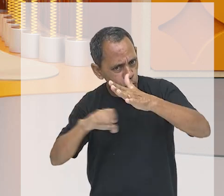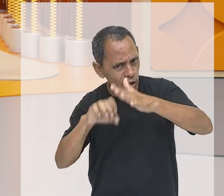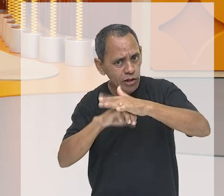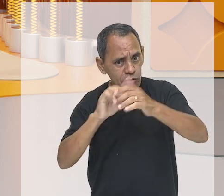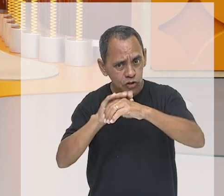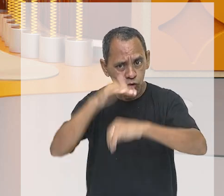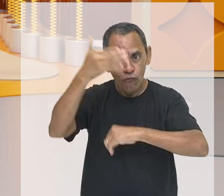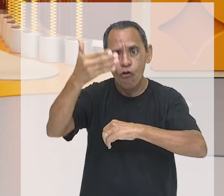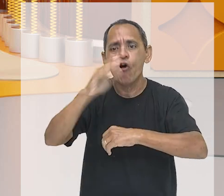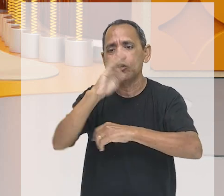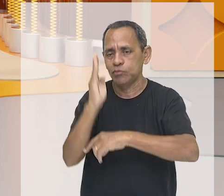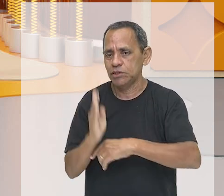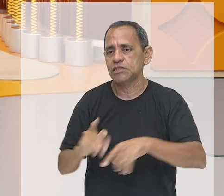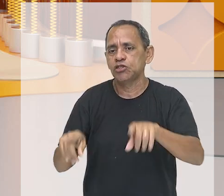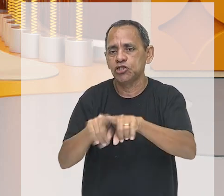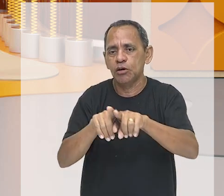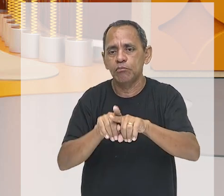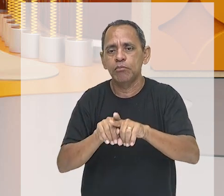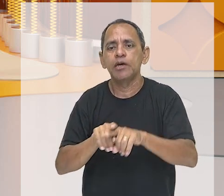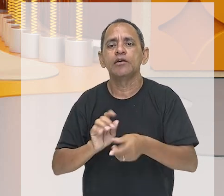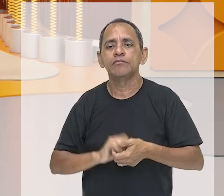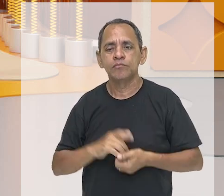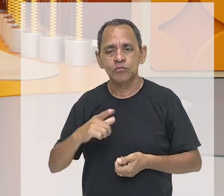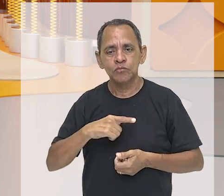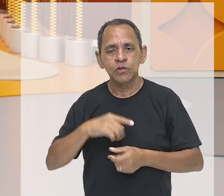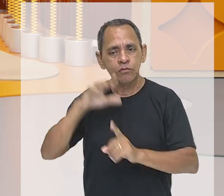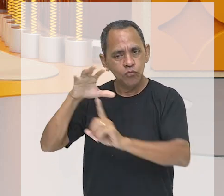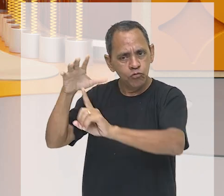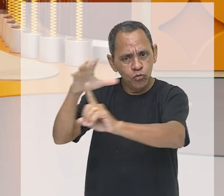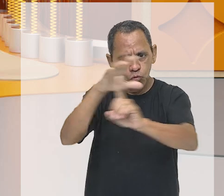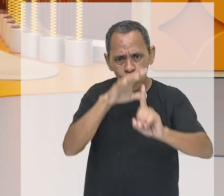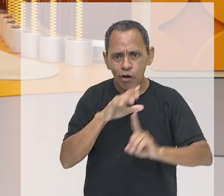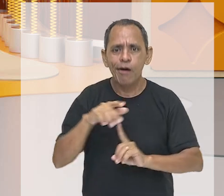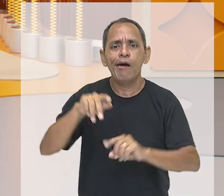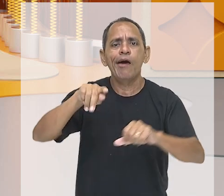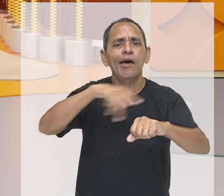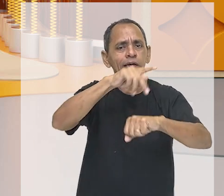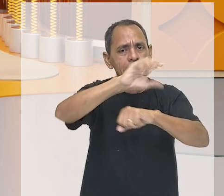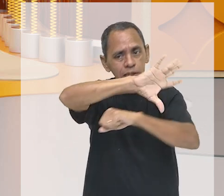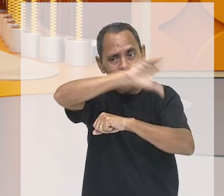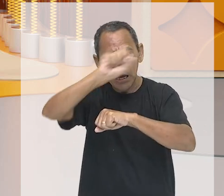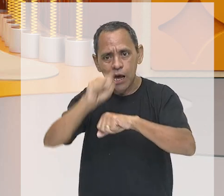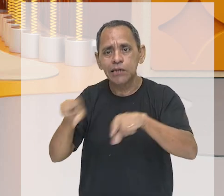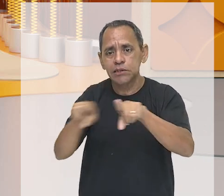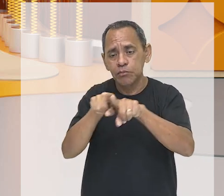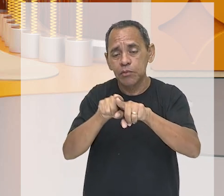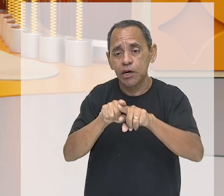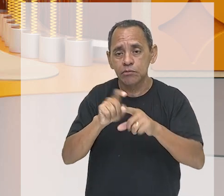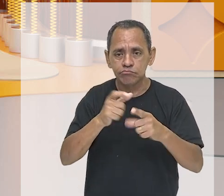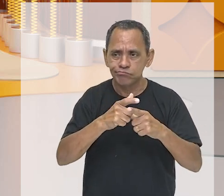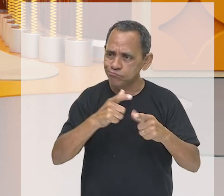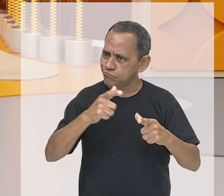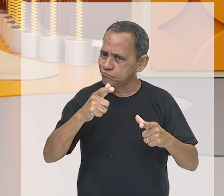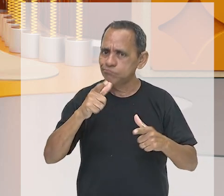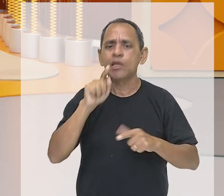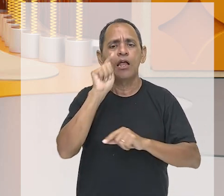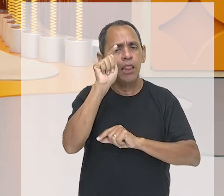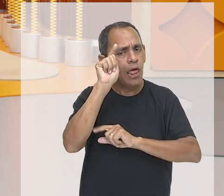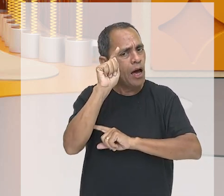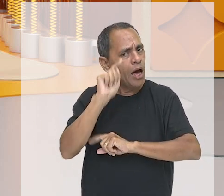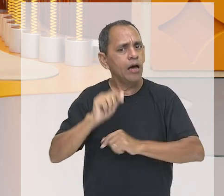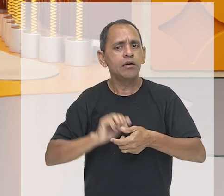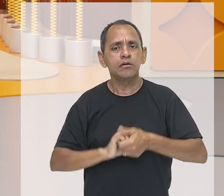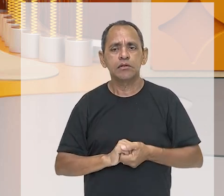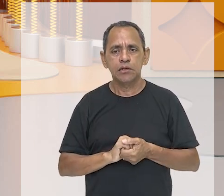acaba marcando bastante na Ásia também. Mas também vamos ter outras dimensões aí na parte da Ásia em relação